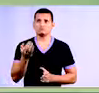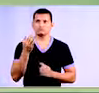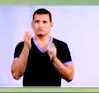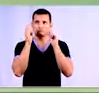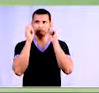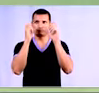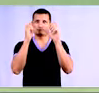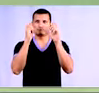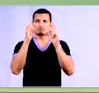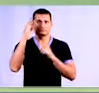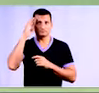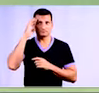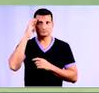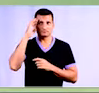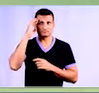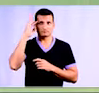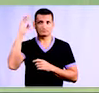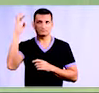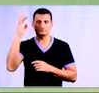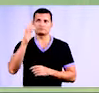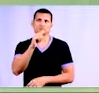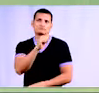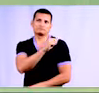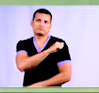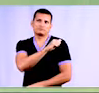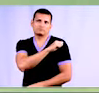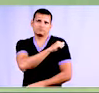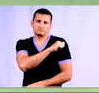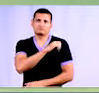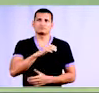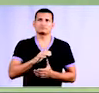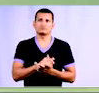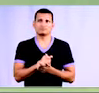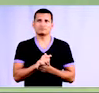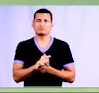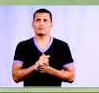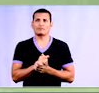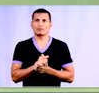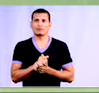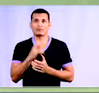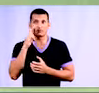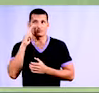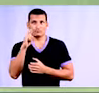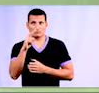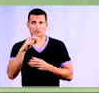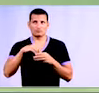reflexão do aluno, observando o conteúdo de hoje.